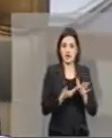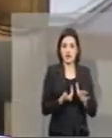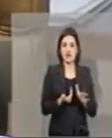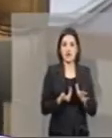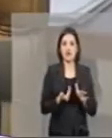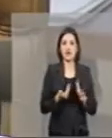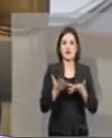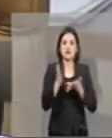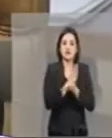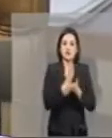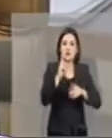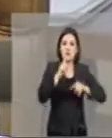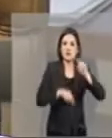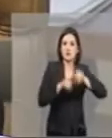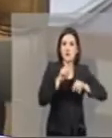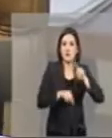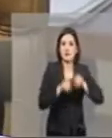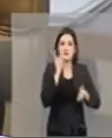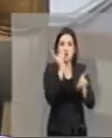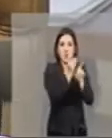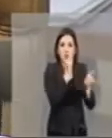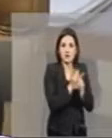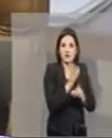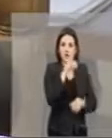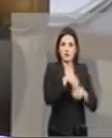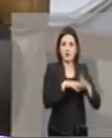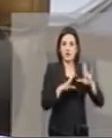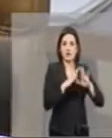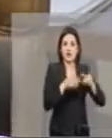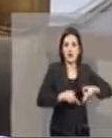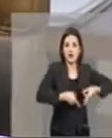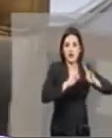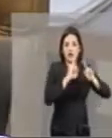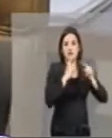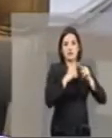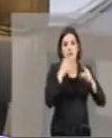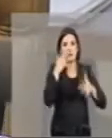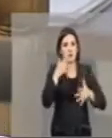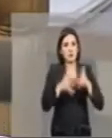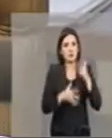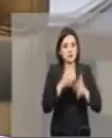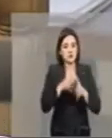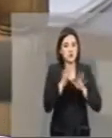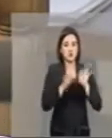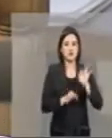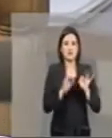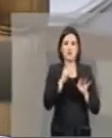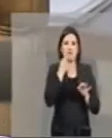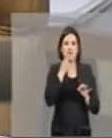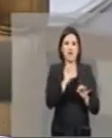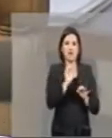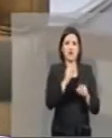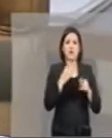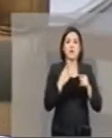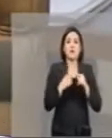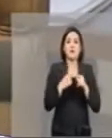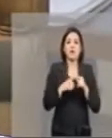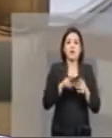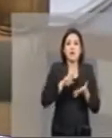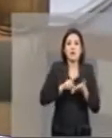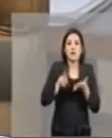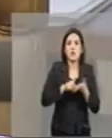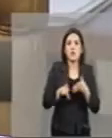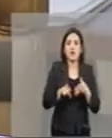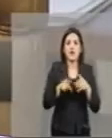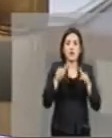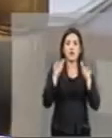determinados equipamentos que teriam sido encontrados na residência, porque seria obstrução à justiça, não faço menção sobre isso, porque não é este o cerne da questão posta,